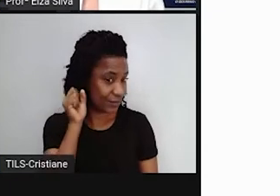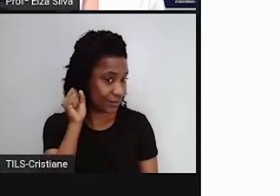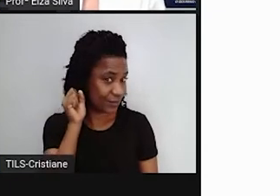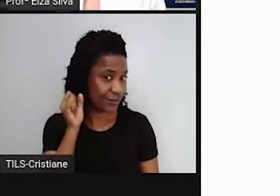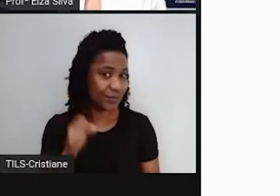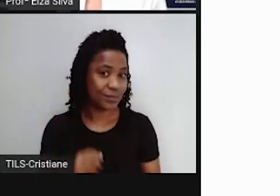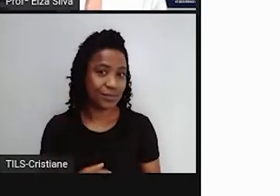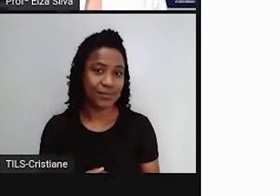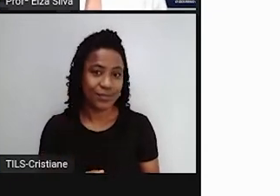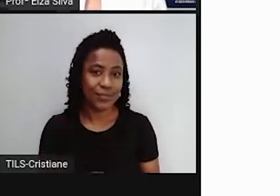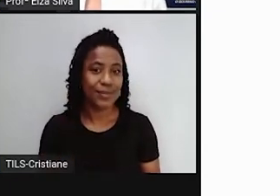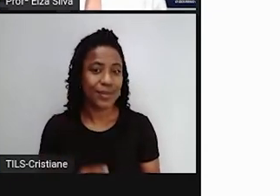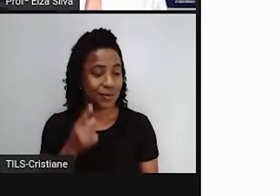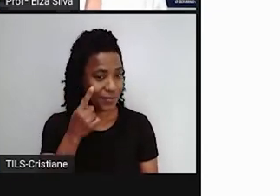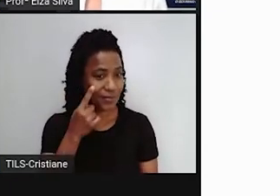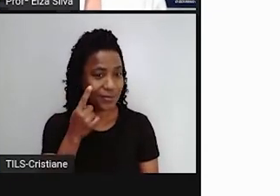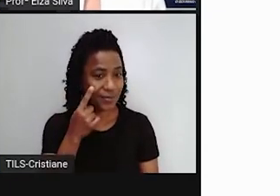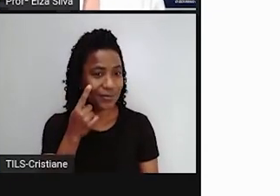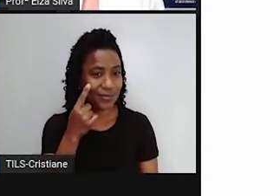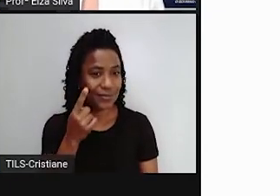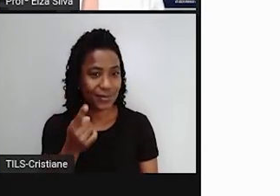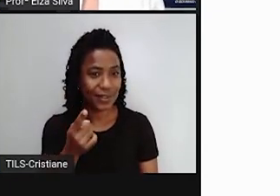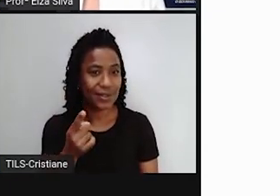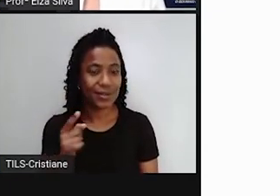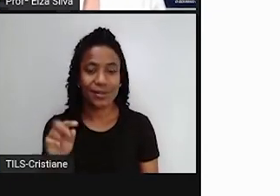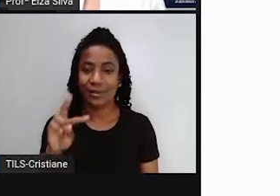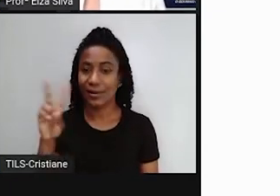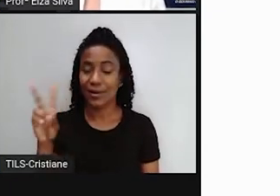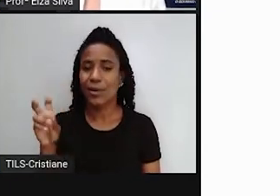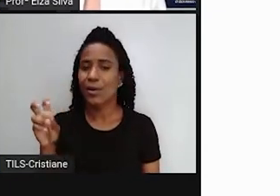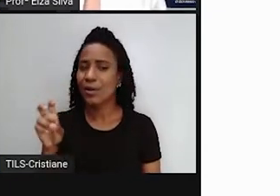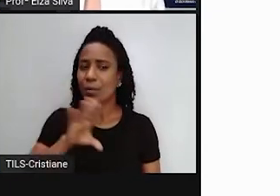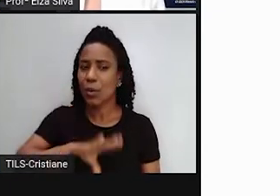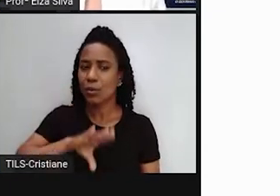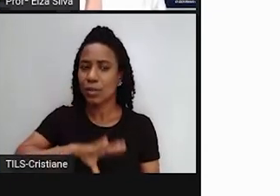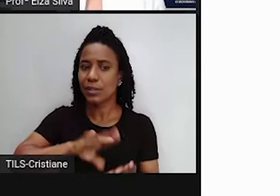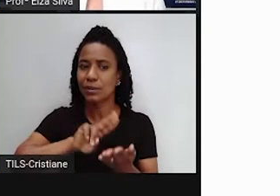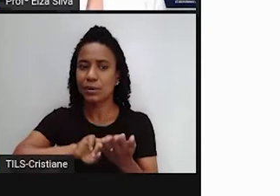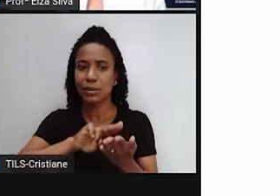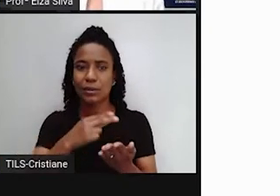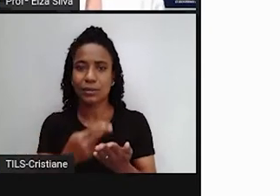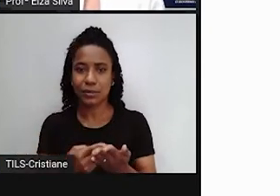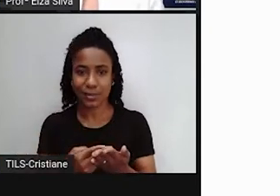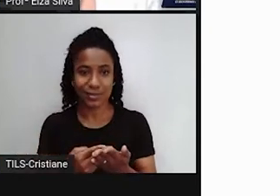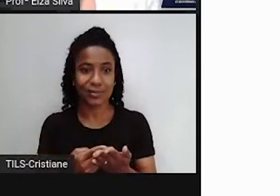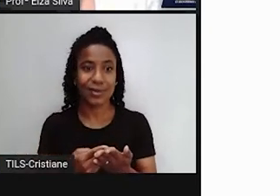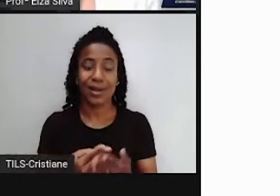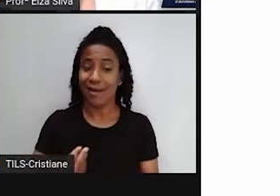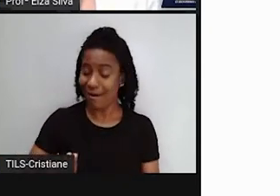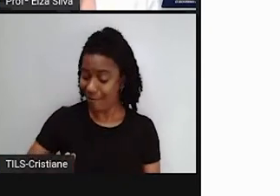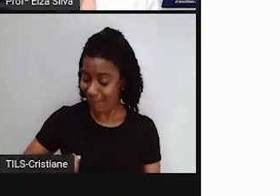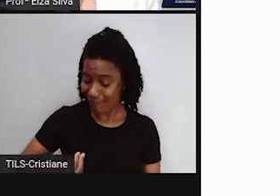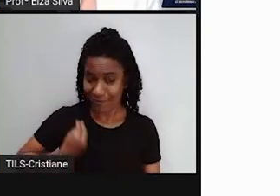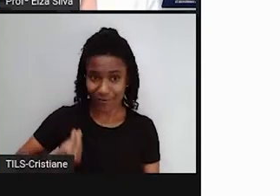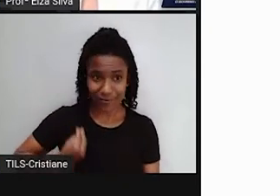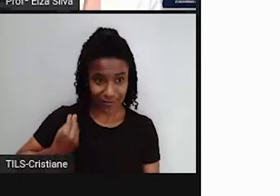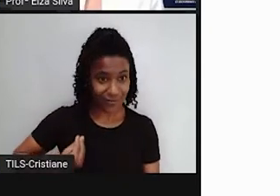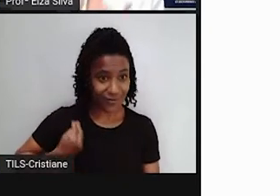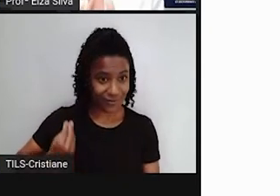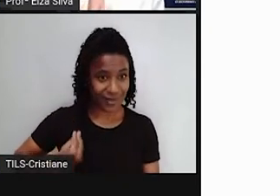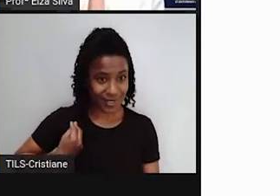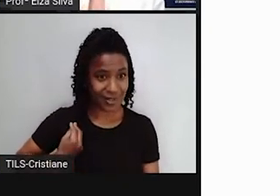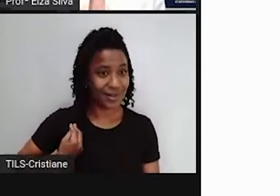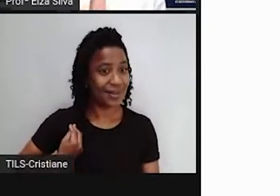hope. Observe que ele significa na nossa língua, enquanto há vida, há esperança. Então,